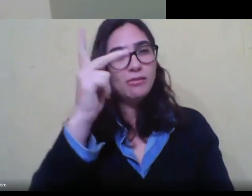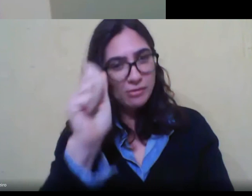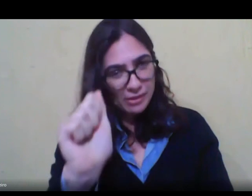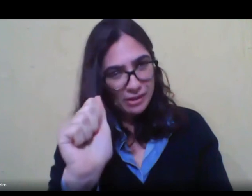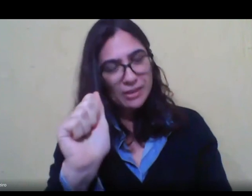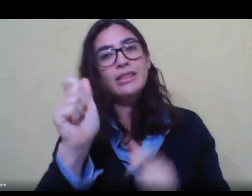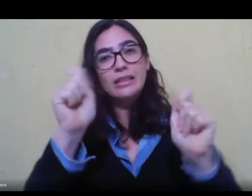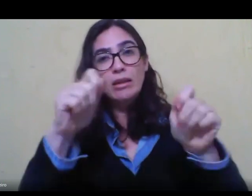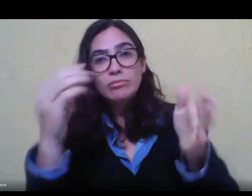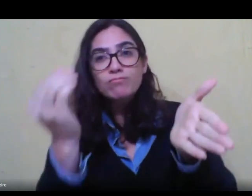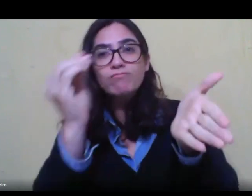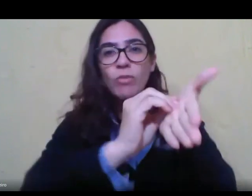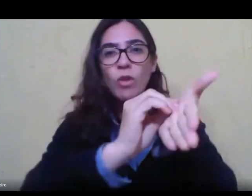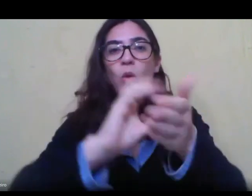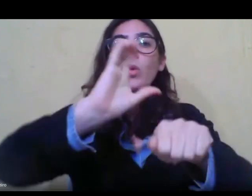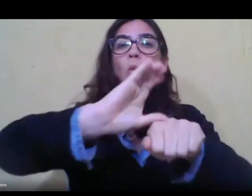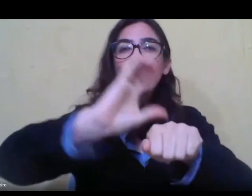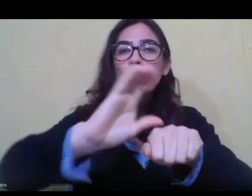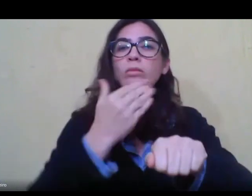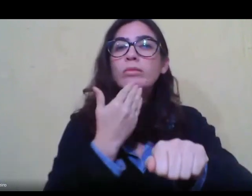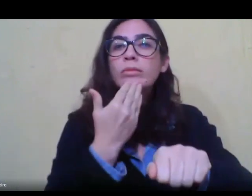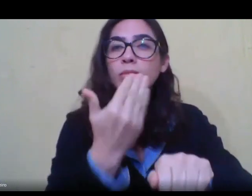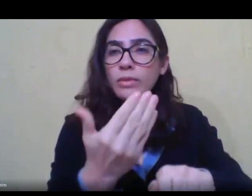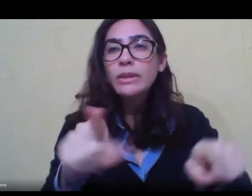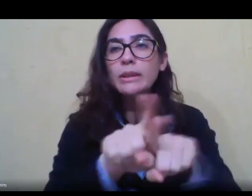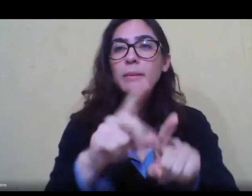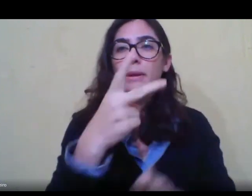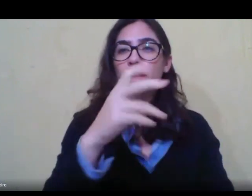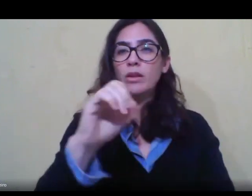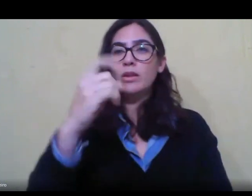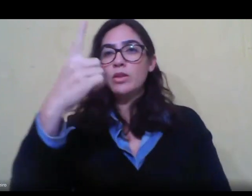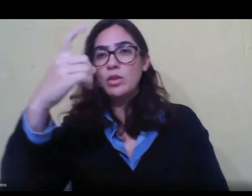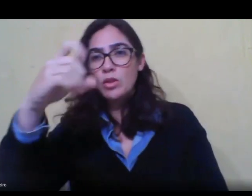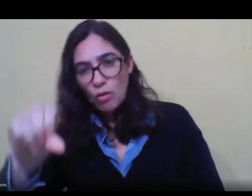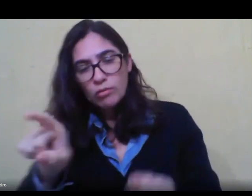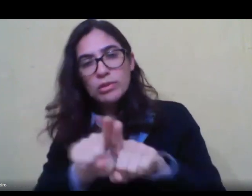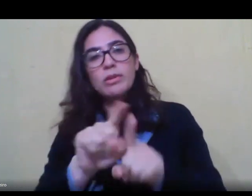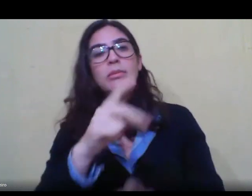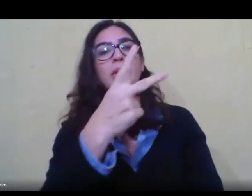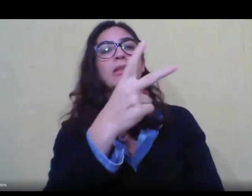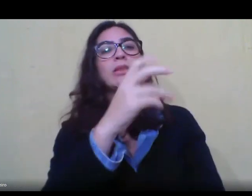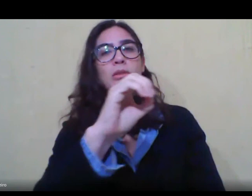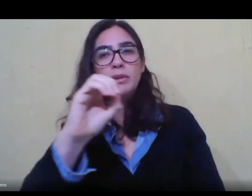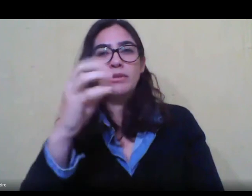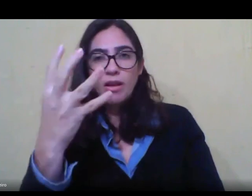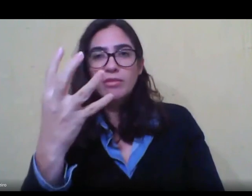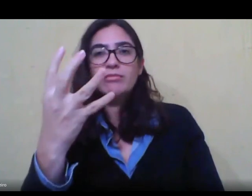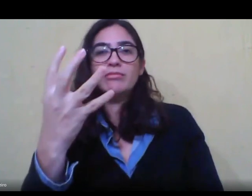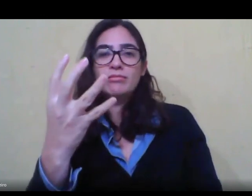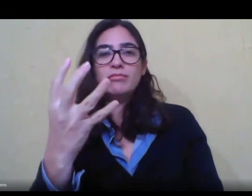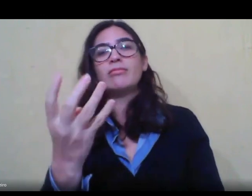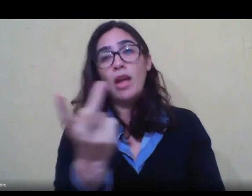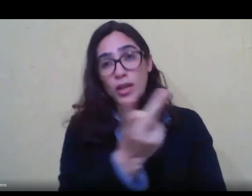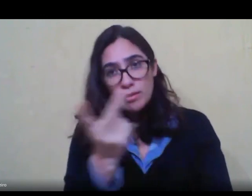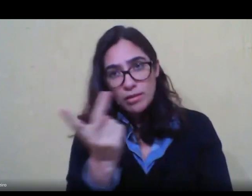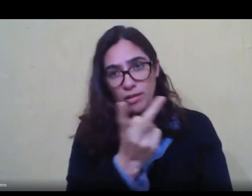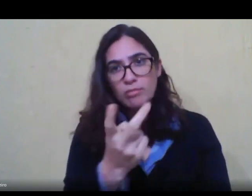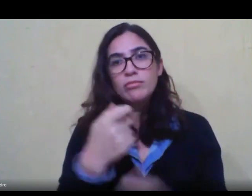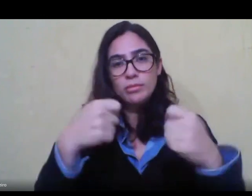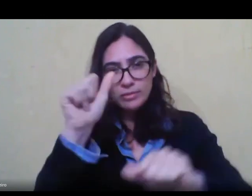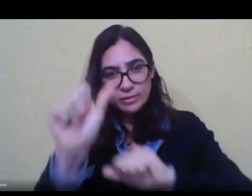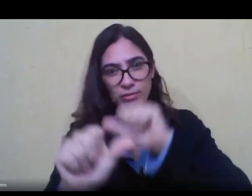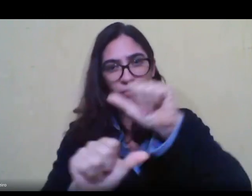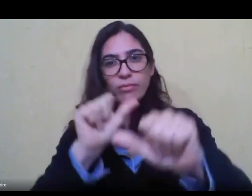2004-19. Certo. A gente já aprovou em conselho de curso e de departamento. Essa semana e já encaminhamos via SEI.